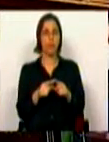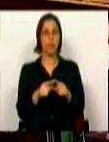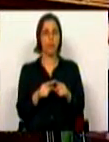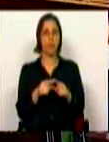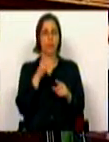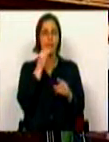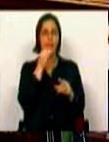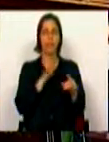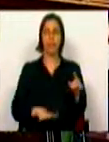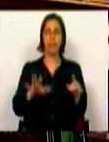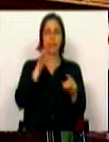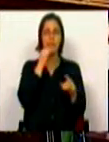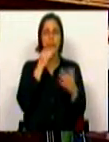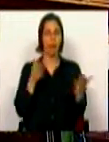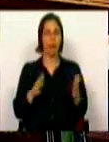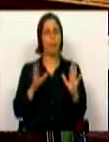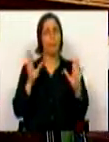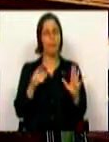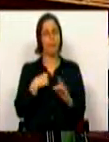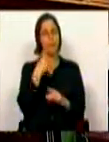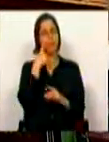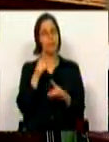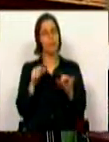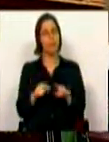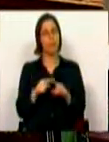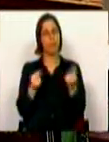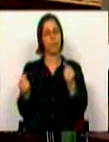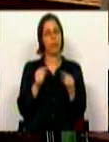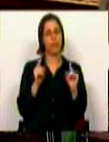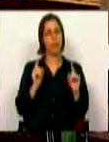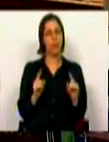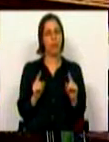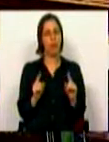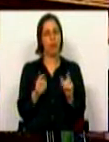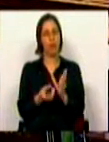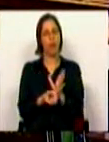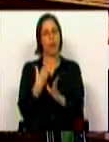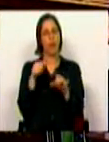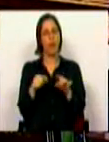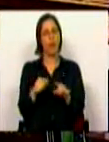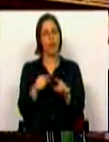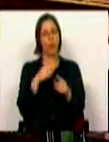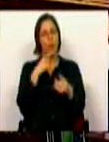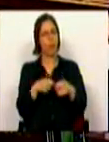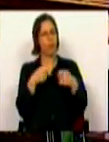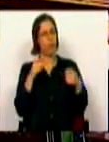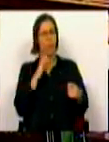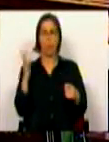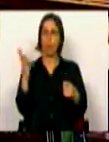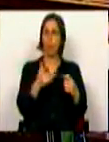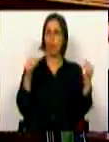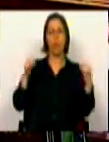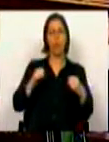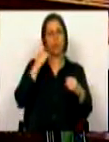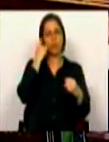nos territórios. Mas constatei neste debate que se criou aqui um alargado